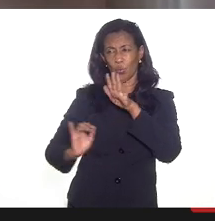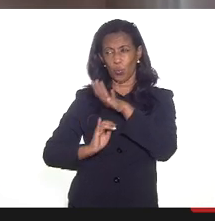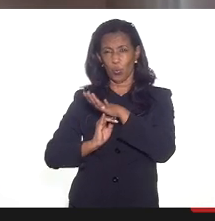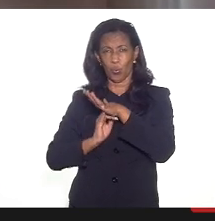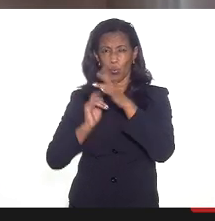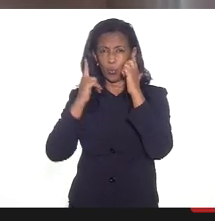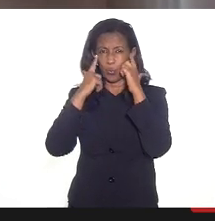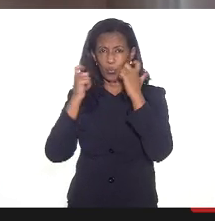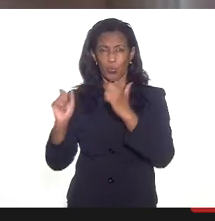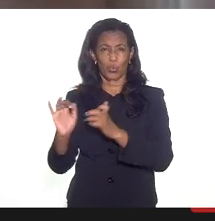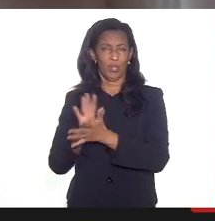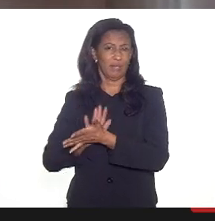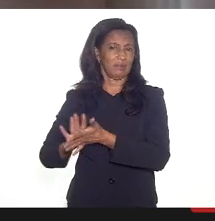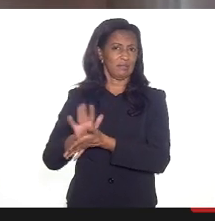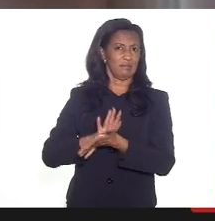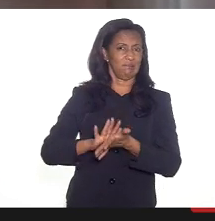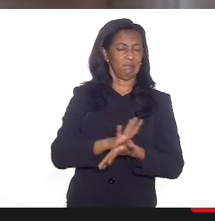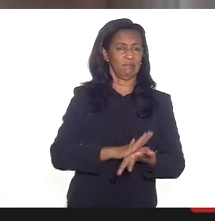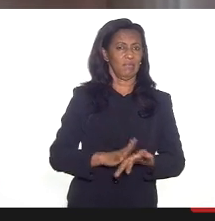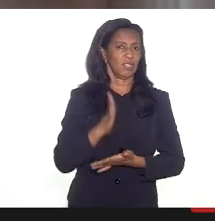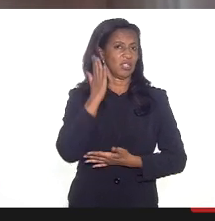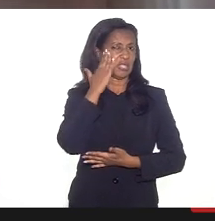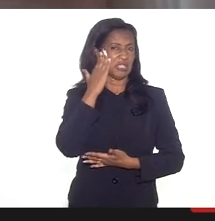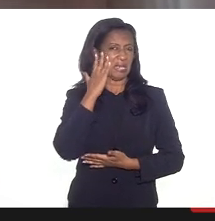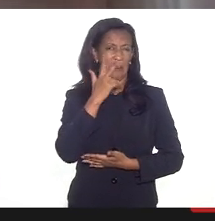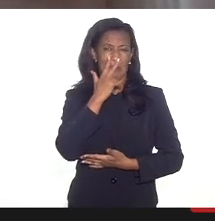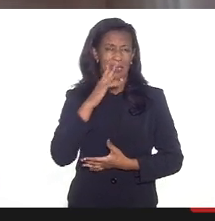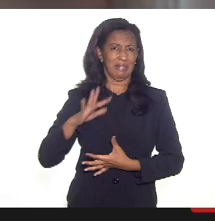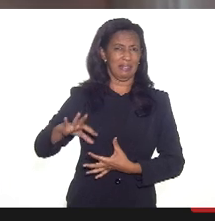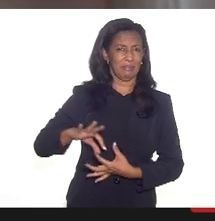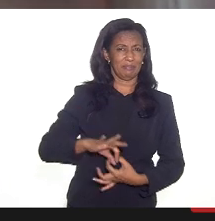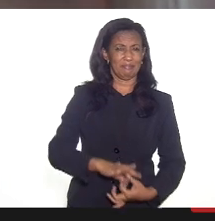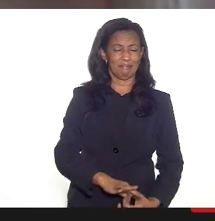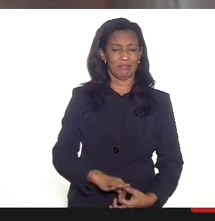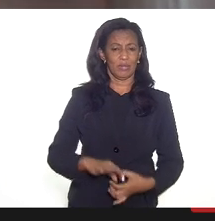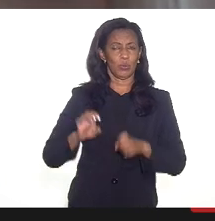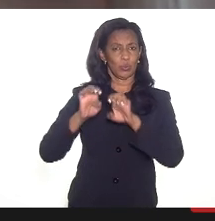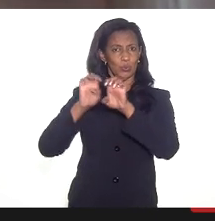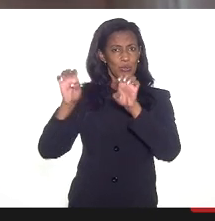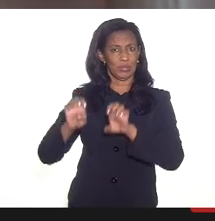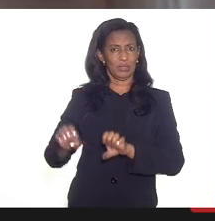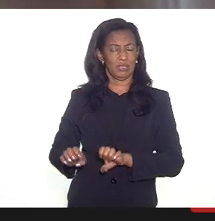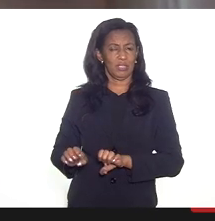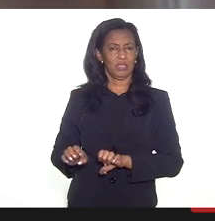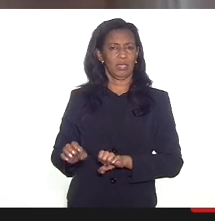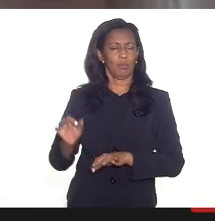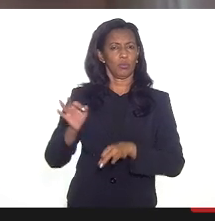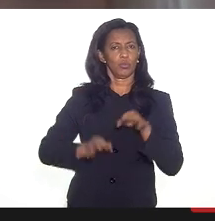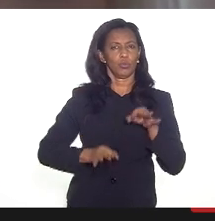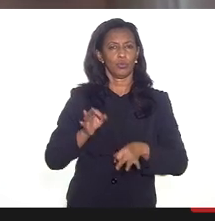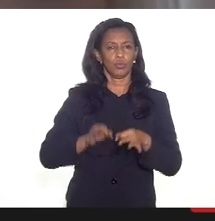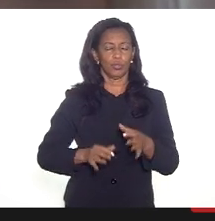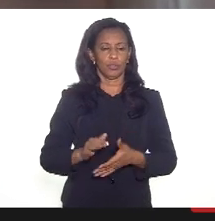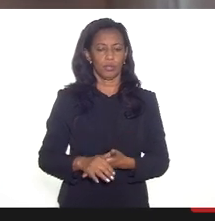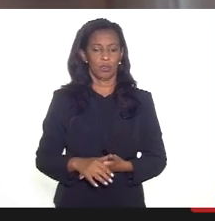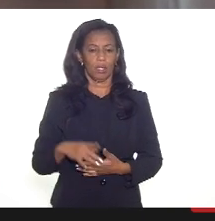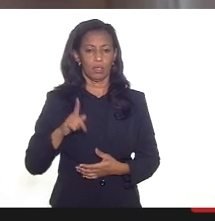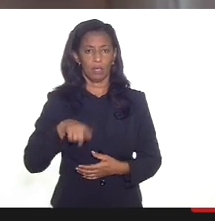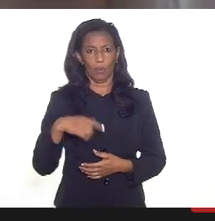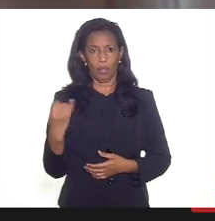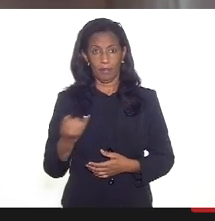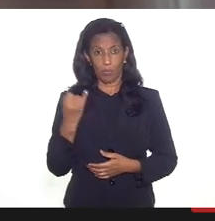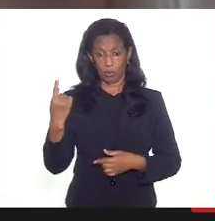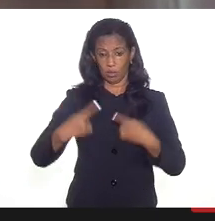gente sabe que essa violência institucional já está enraizada aí no nosso sistema de justiça, então é importante que a